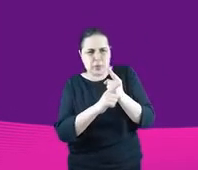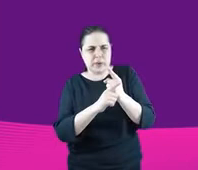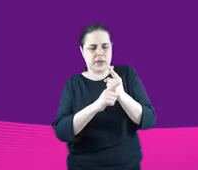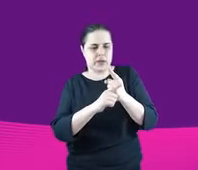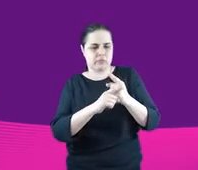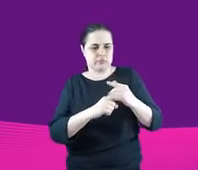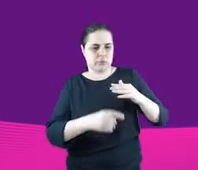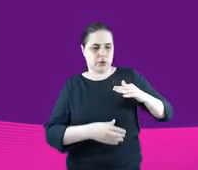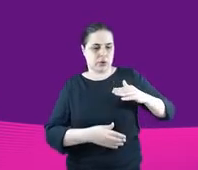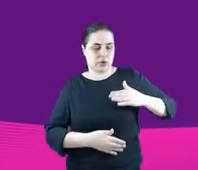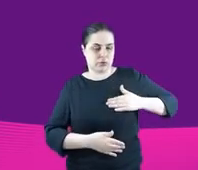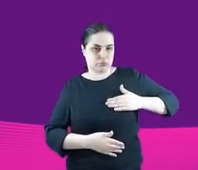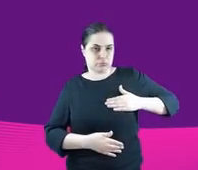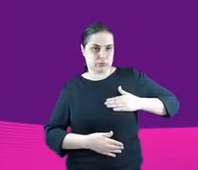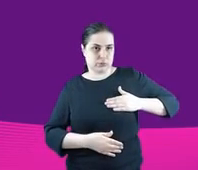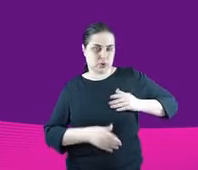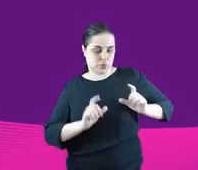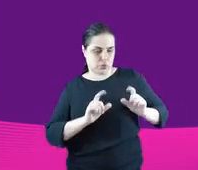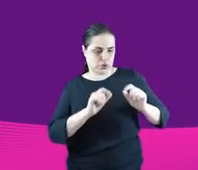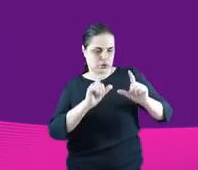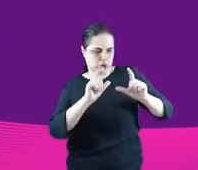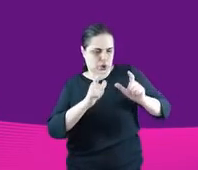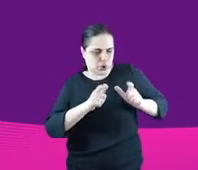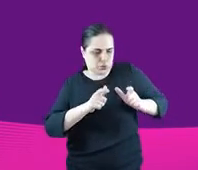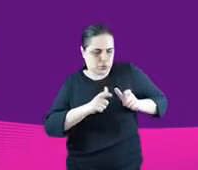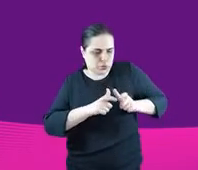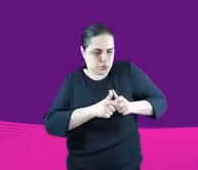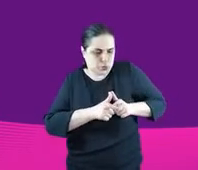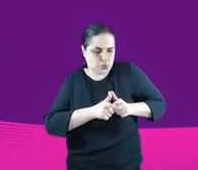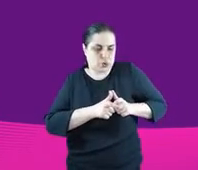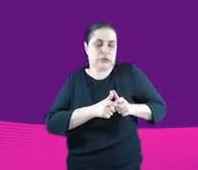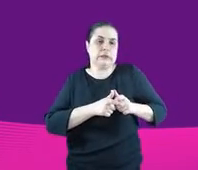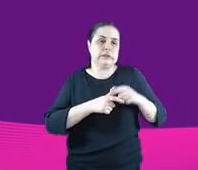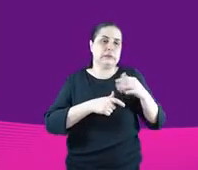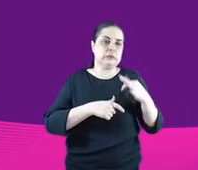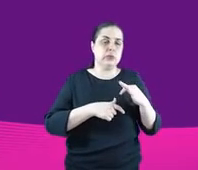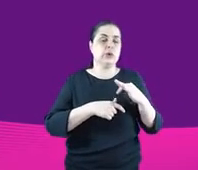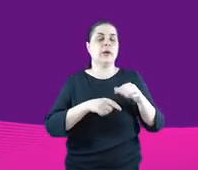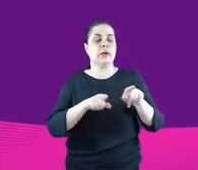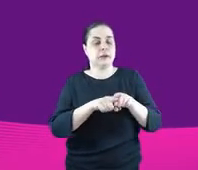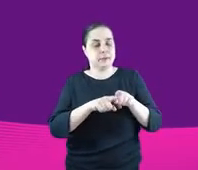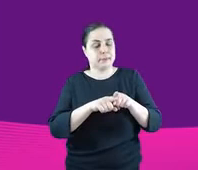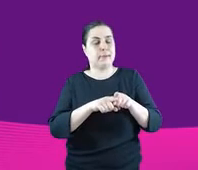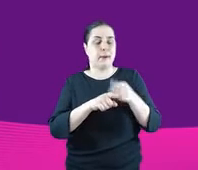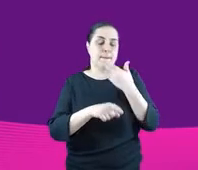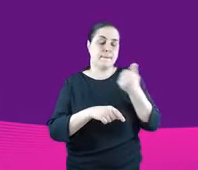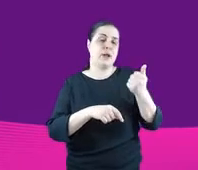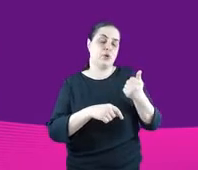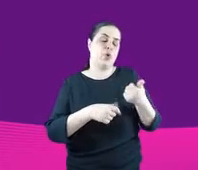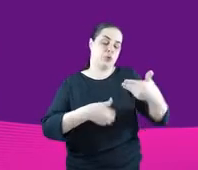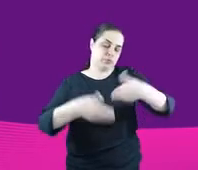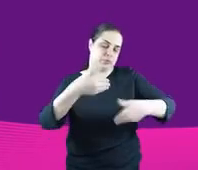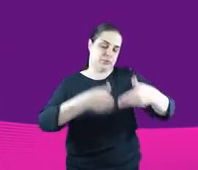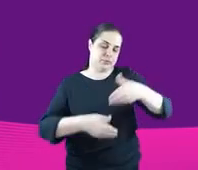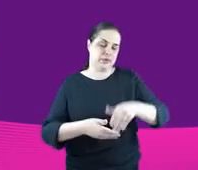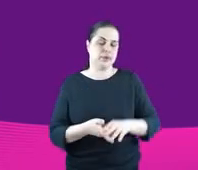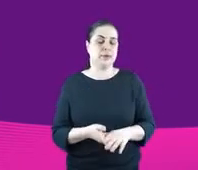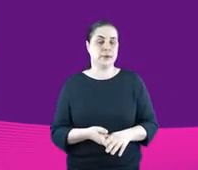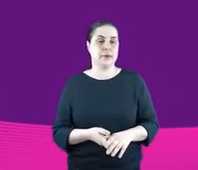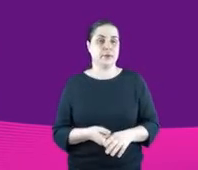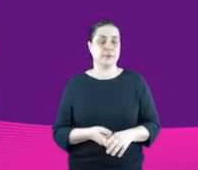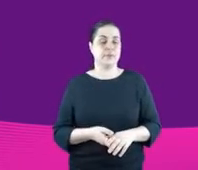T dessa paciente e até do N. A ressonância de mama só deve ser realizada naquelas pacientes que têm